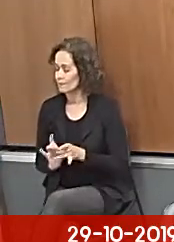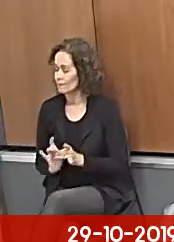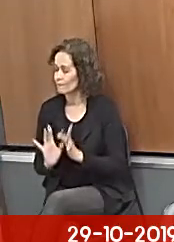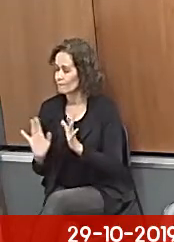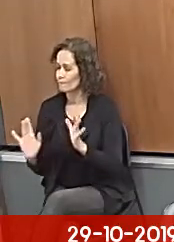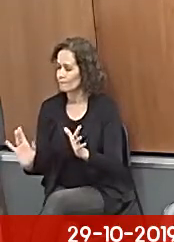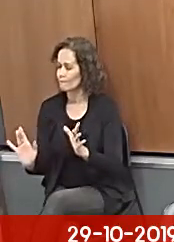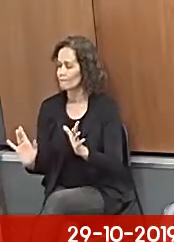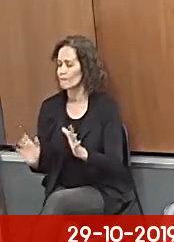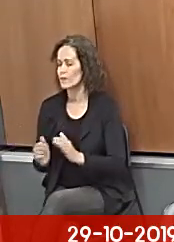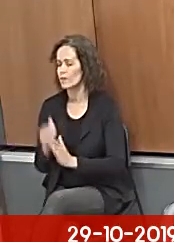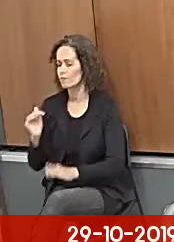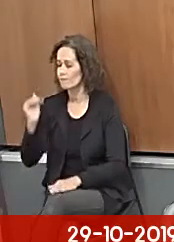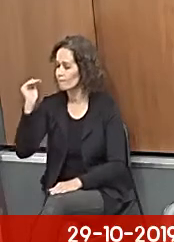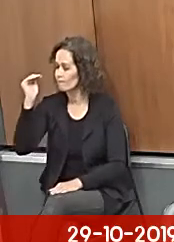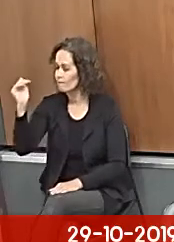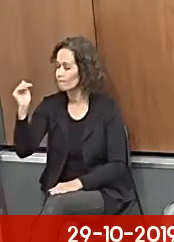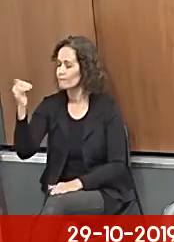precisa